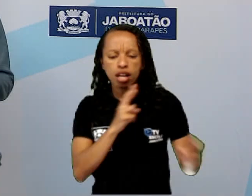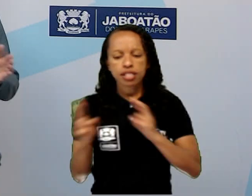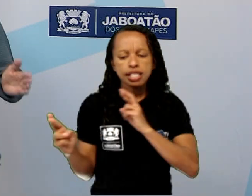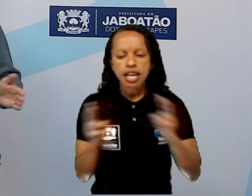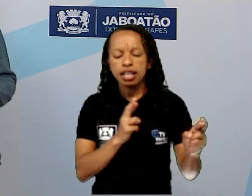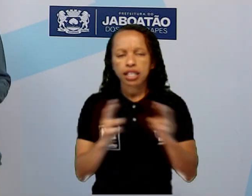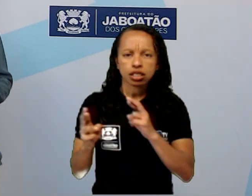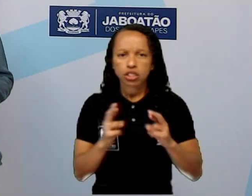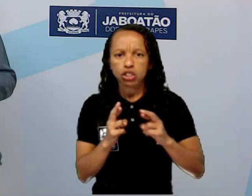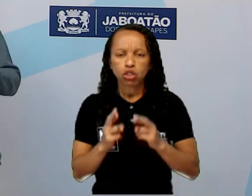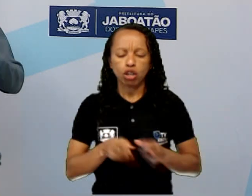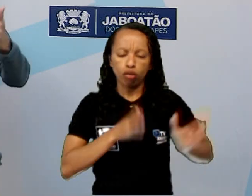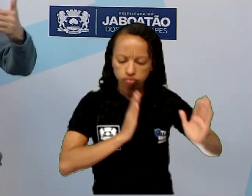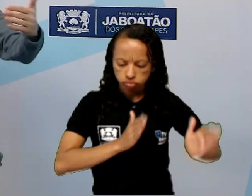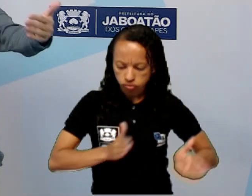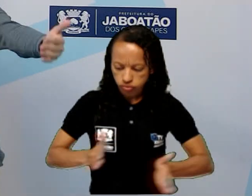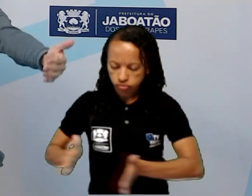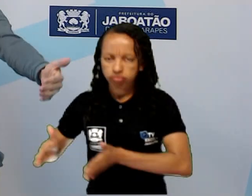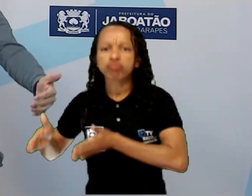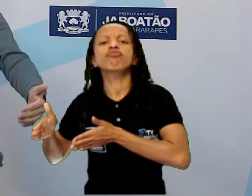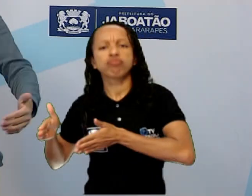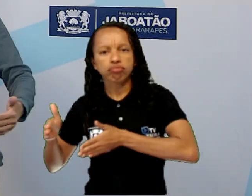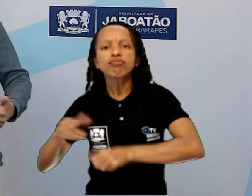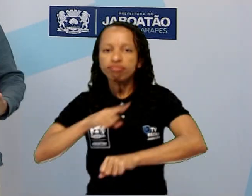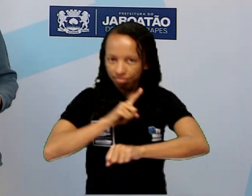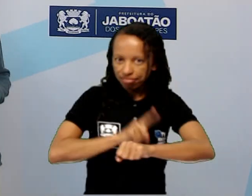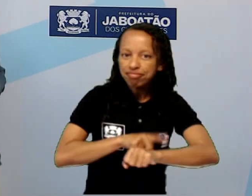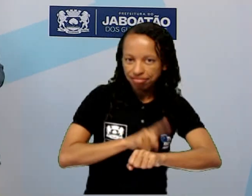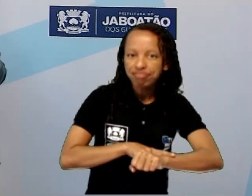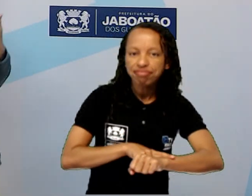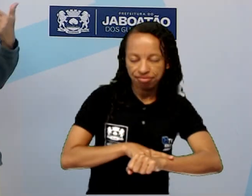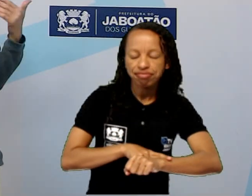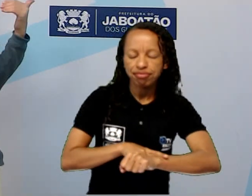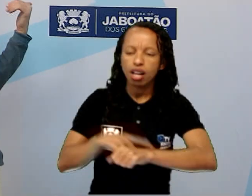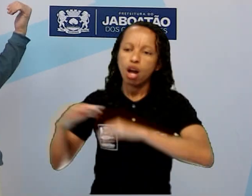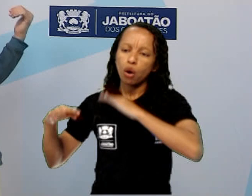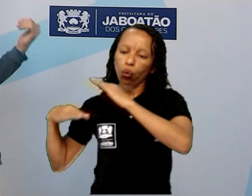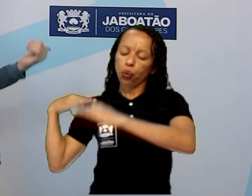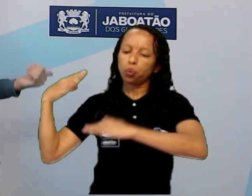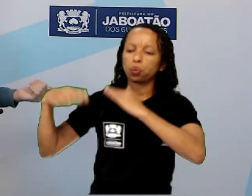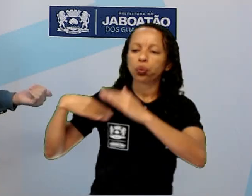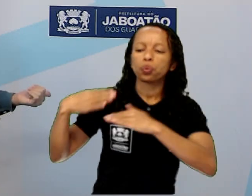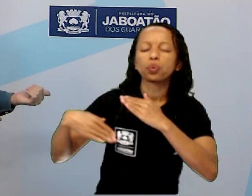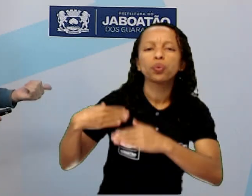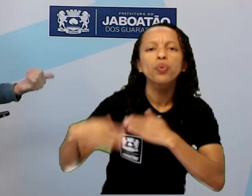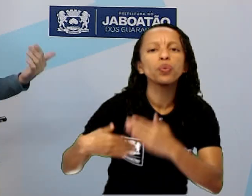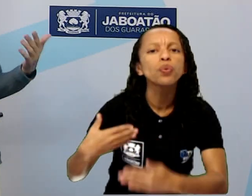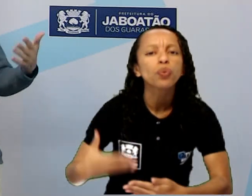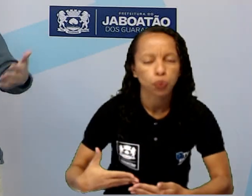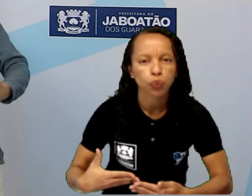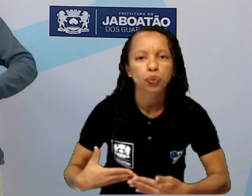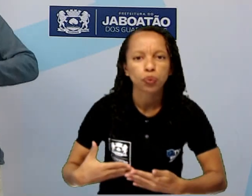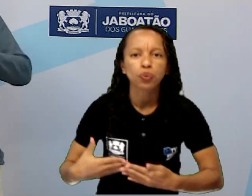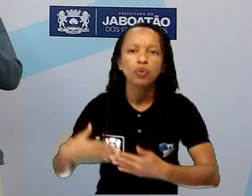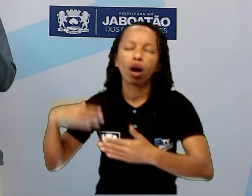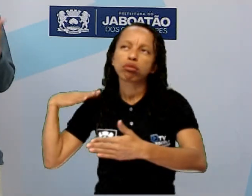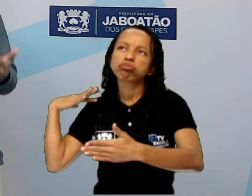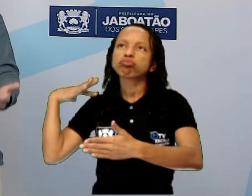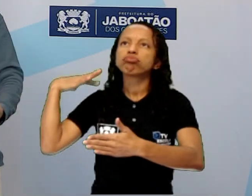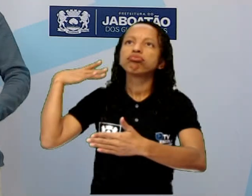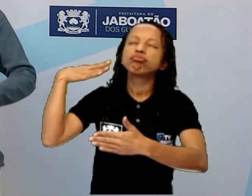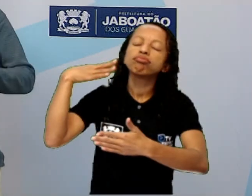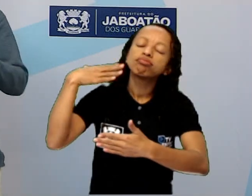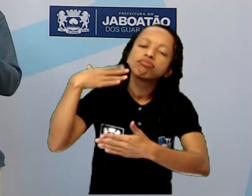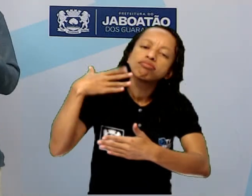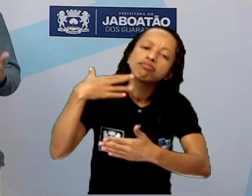Ela é um tempo uma coisa, ela vai absorvendo coisas de um tempo que virá, e depois ela revisita coisas lá do passado, e assim ela vai